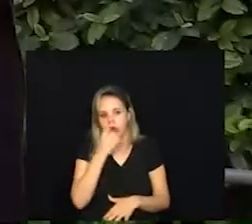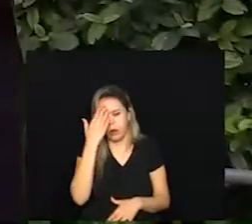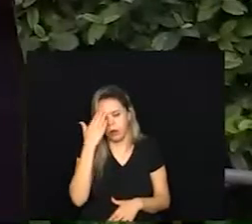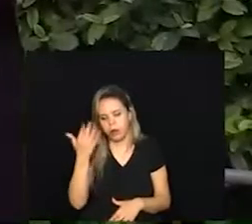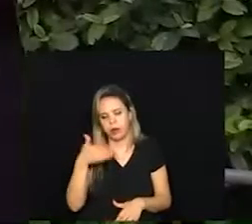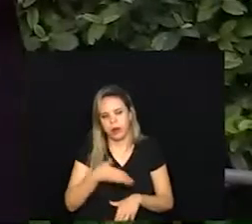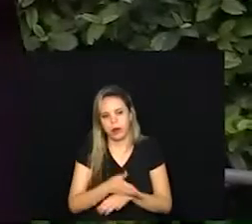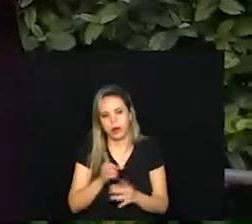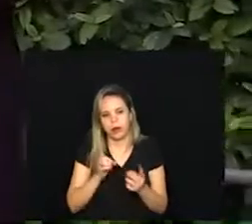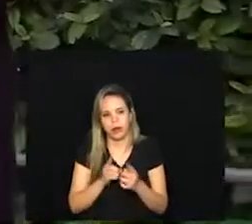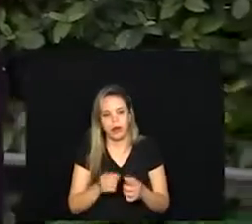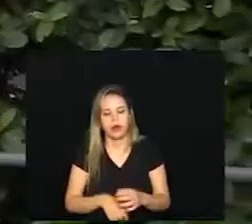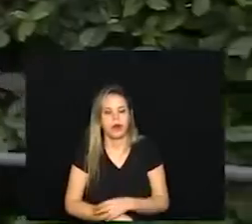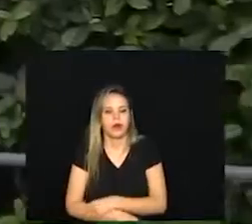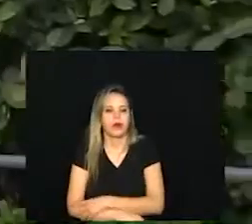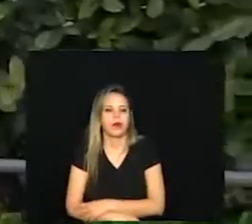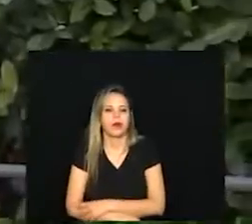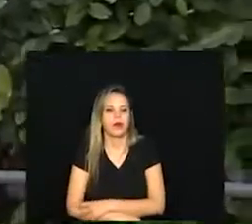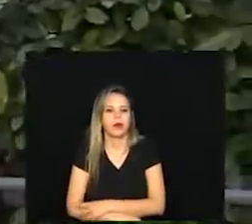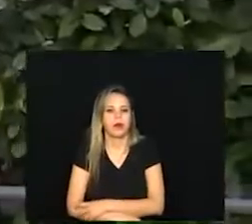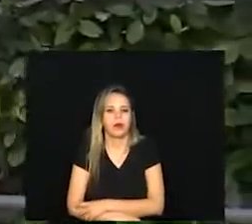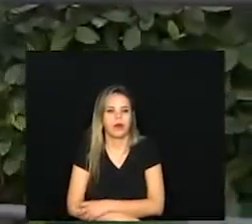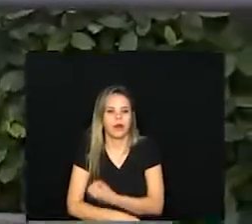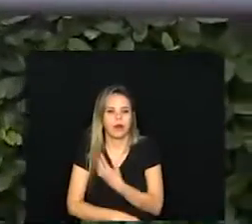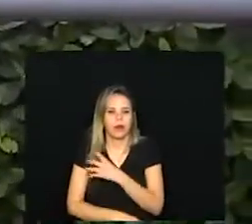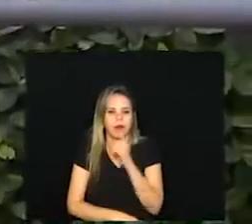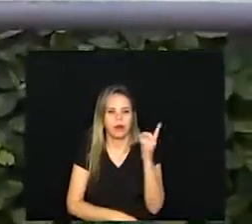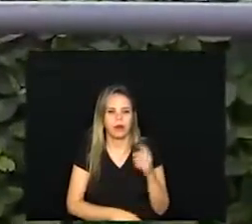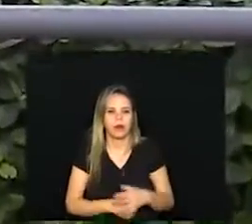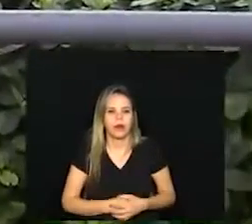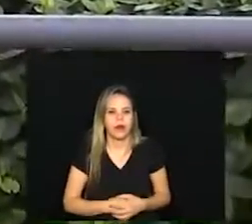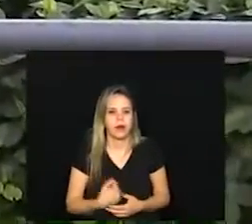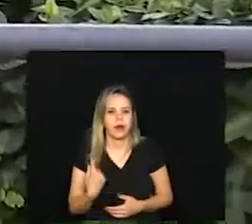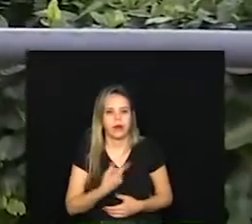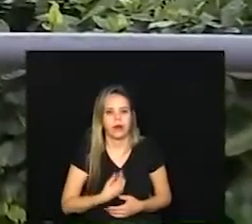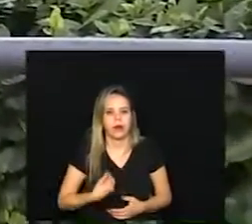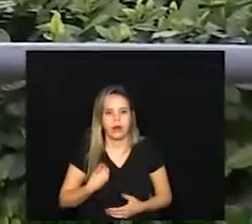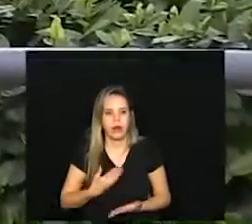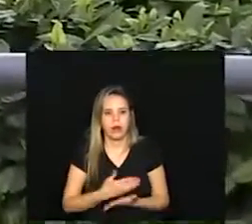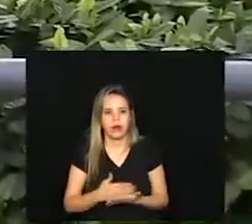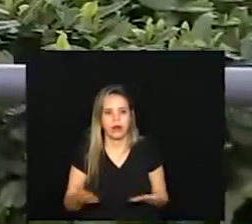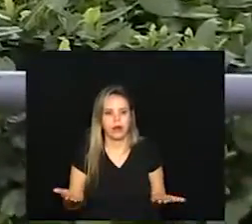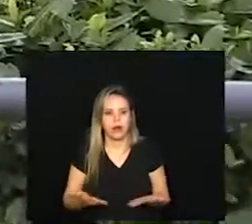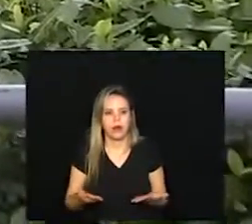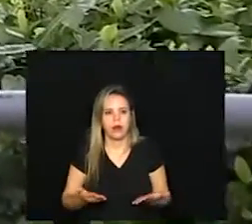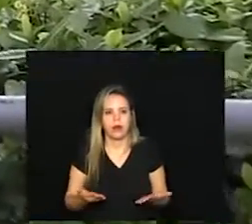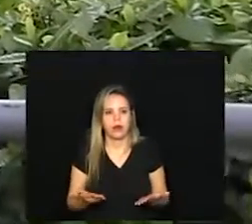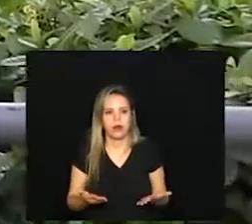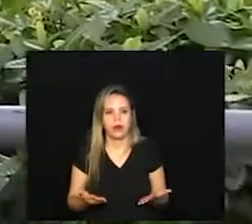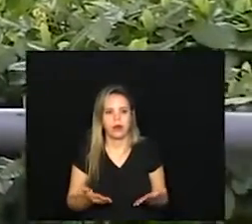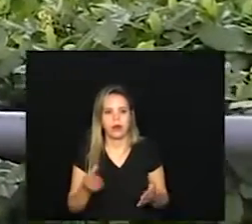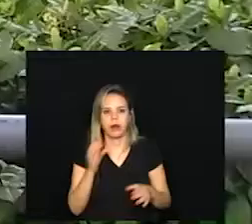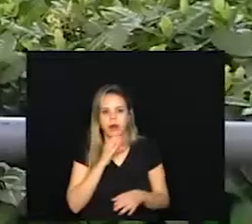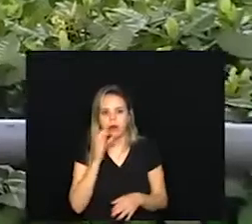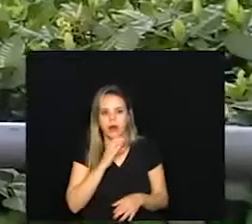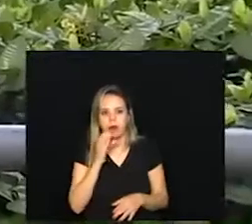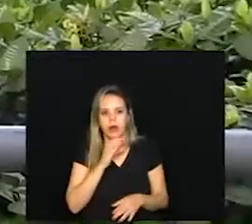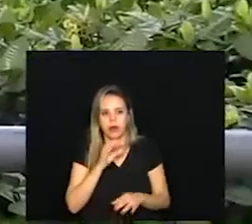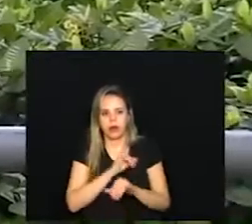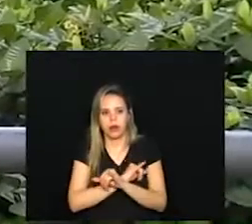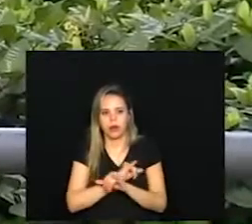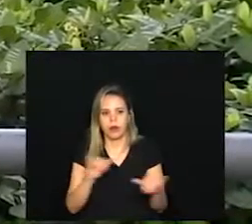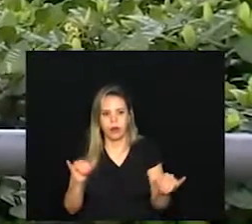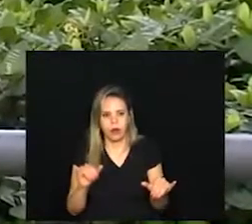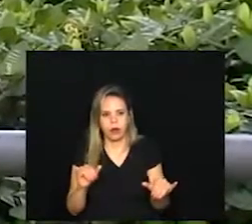obrigado por atender a nossa reportagem. Pronto, André, bom dia. Nós estamos iniciando agora uma fase emergencial da